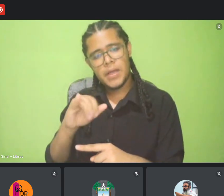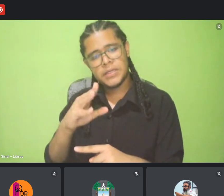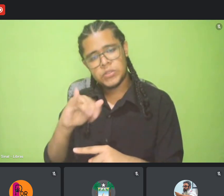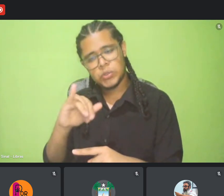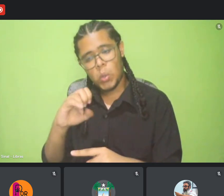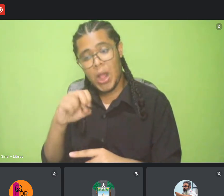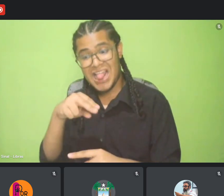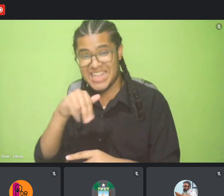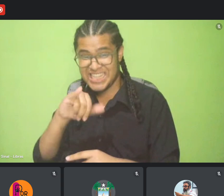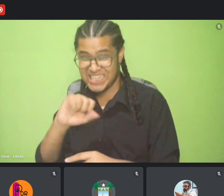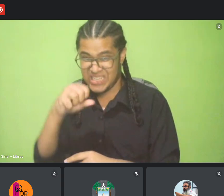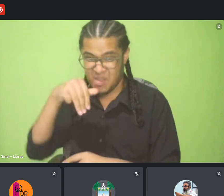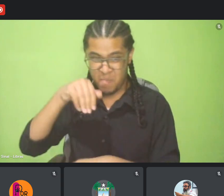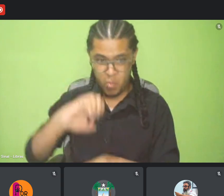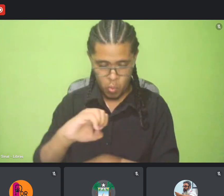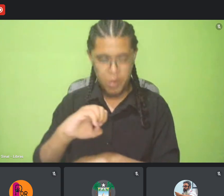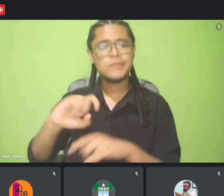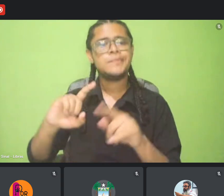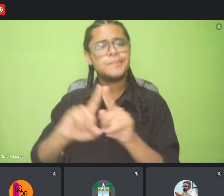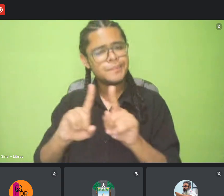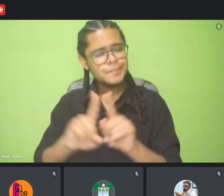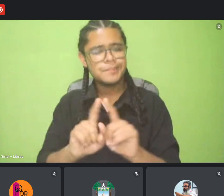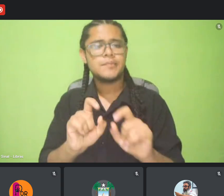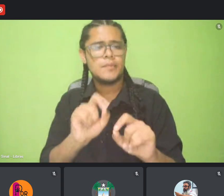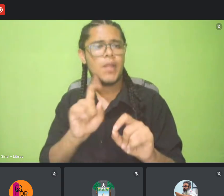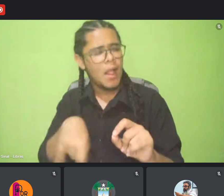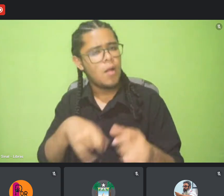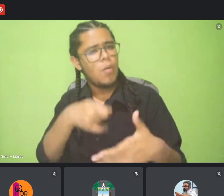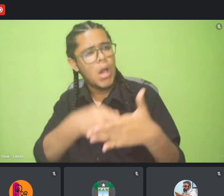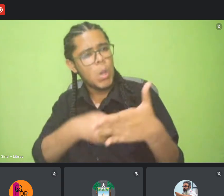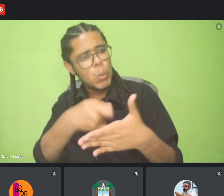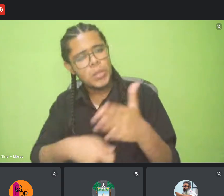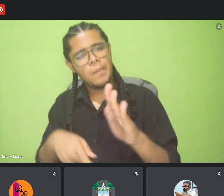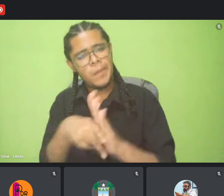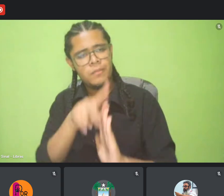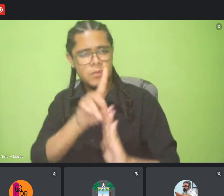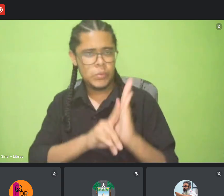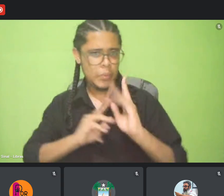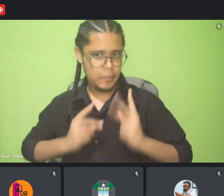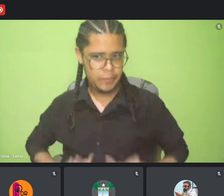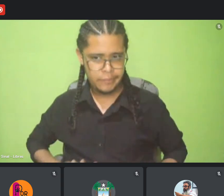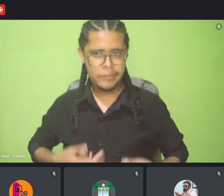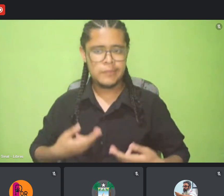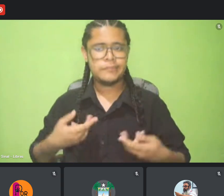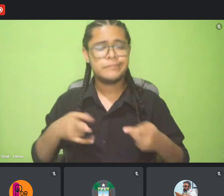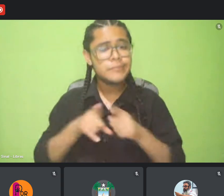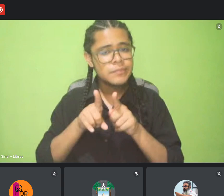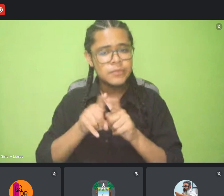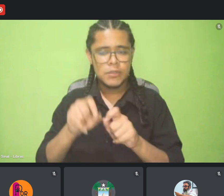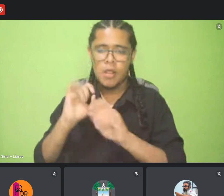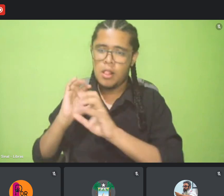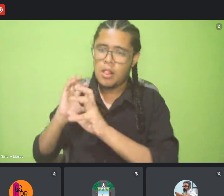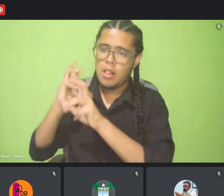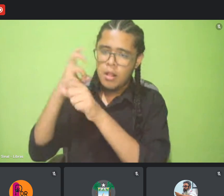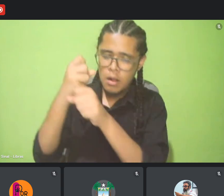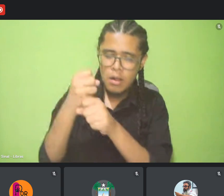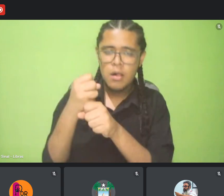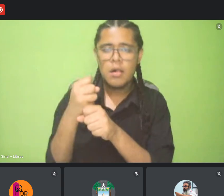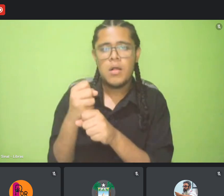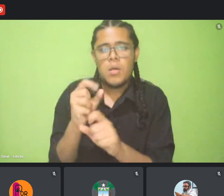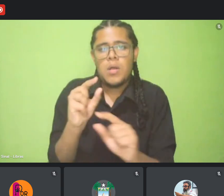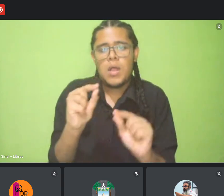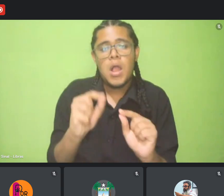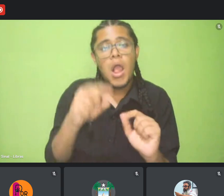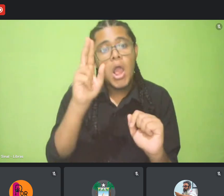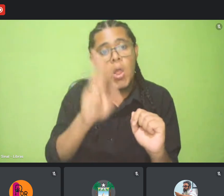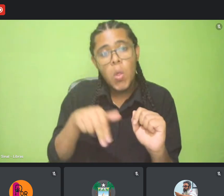no ativismo de direitos humanos. e que, historicamente, nunca foram